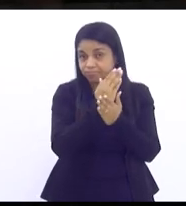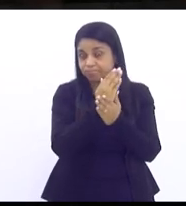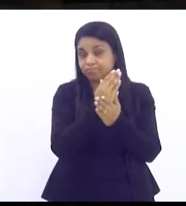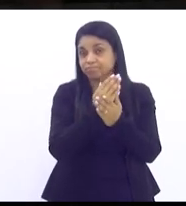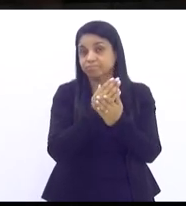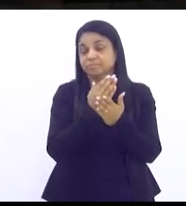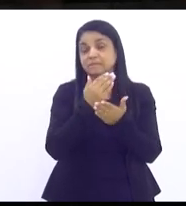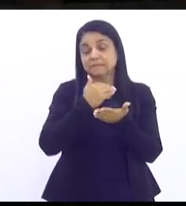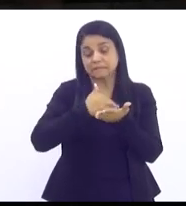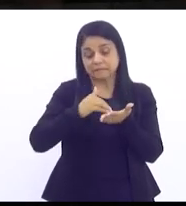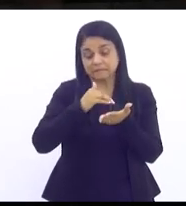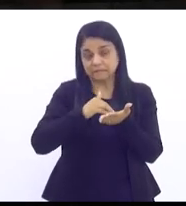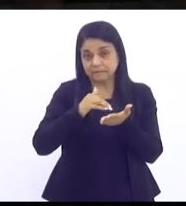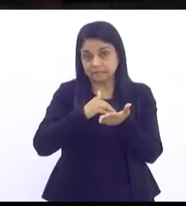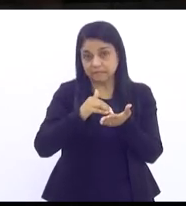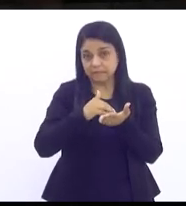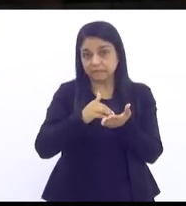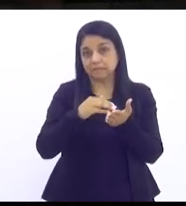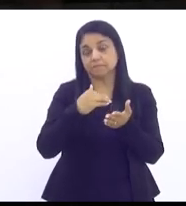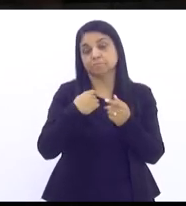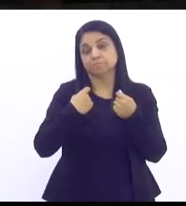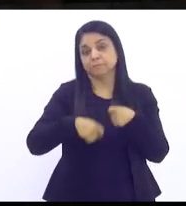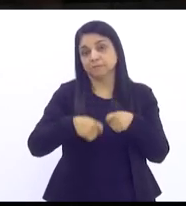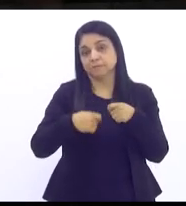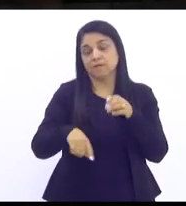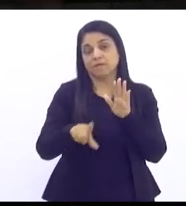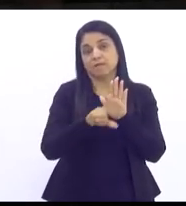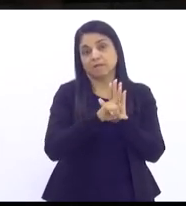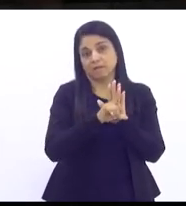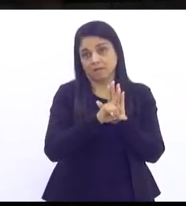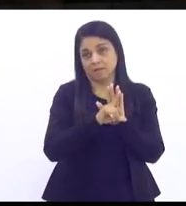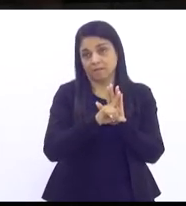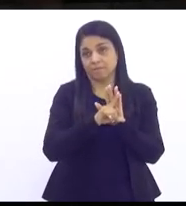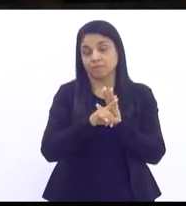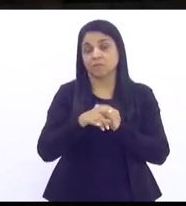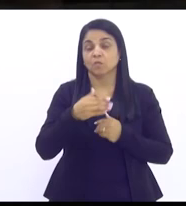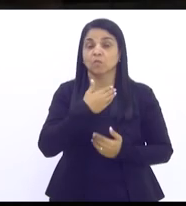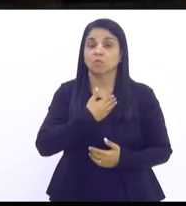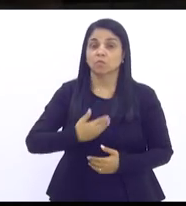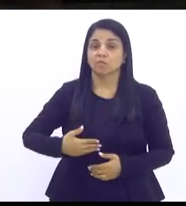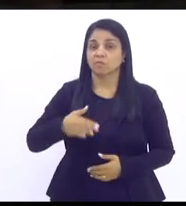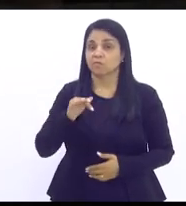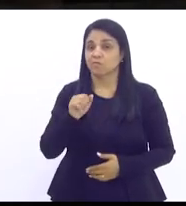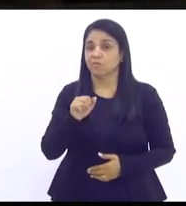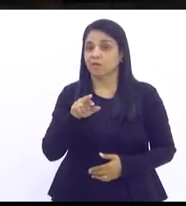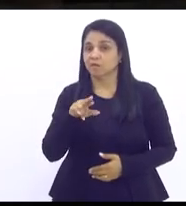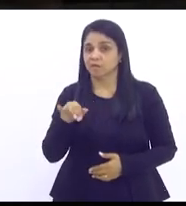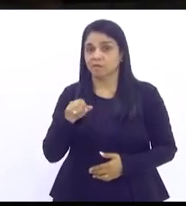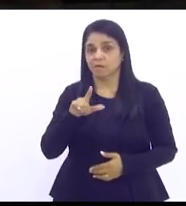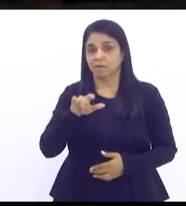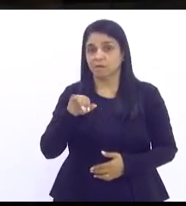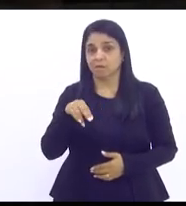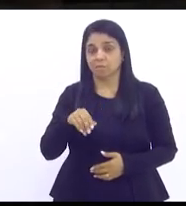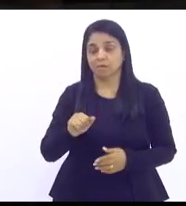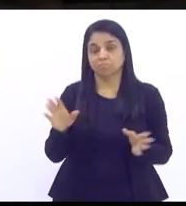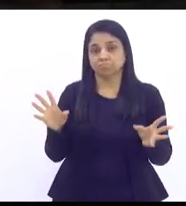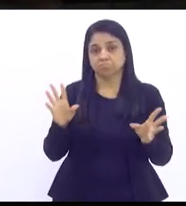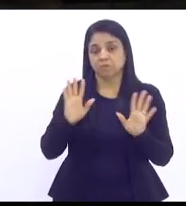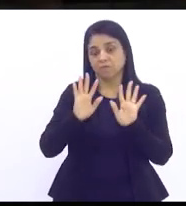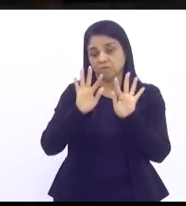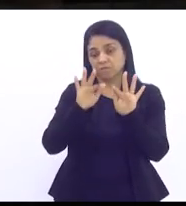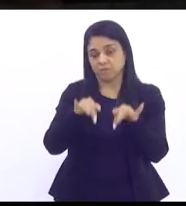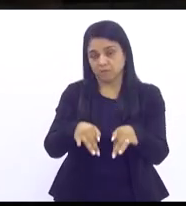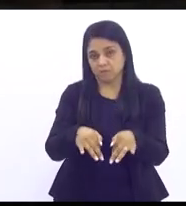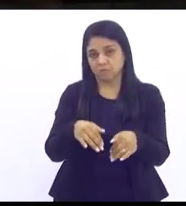uma secretaria, precisaria de lei. O governo Faria Lima acabou, em 79,